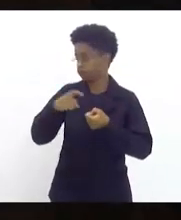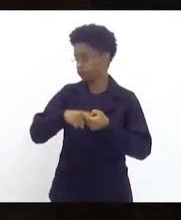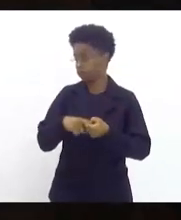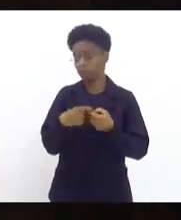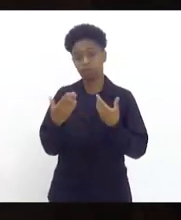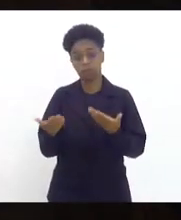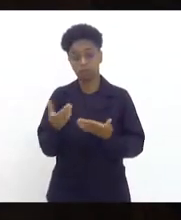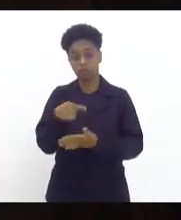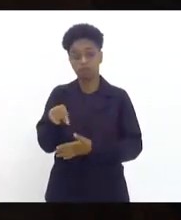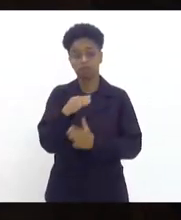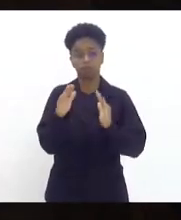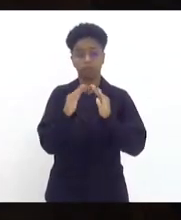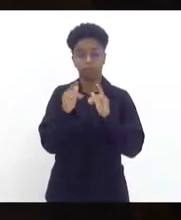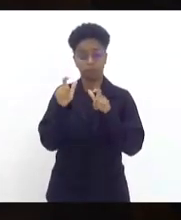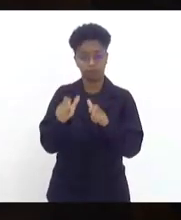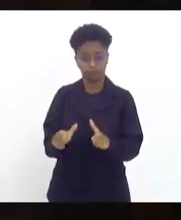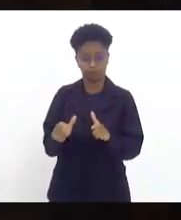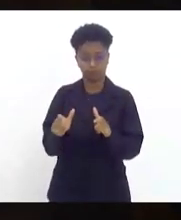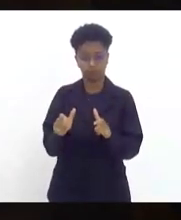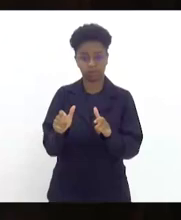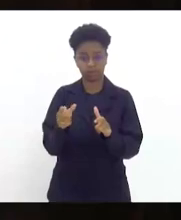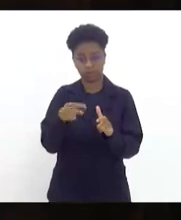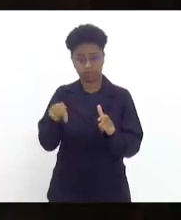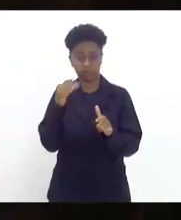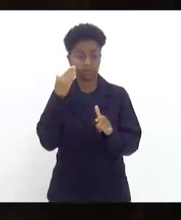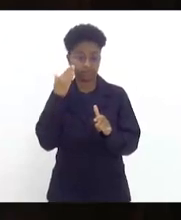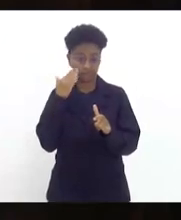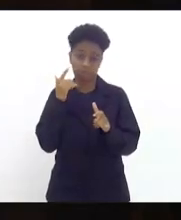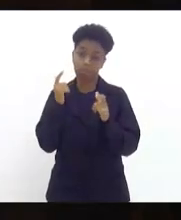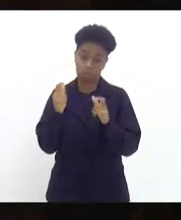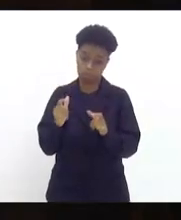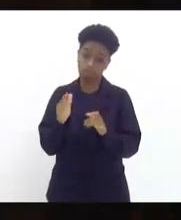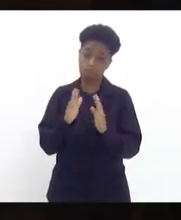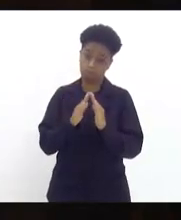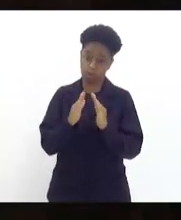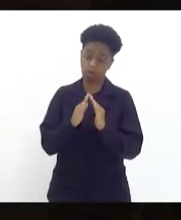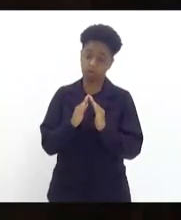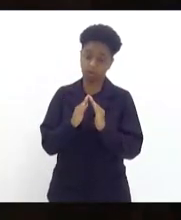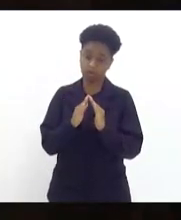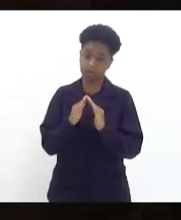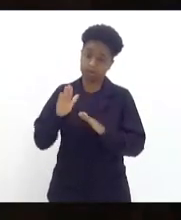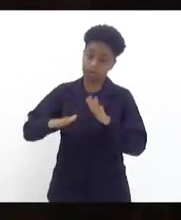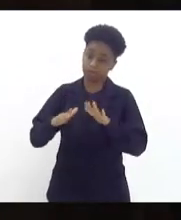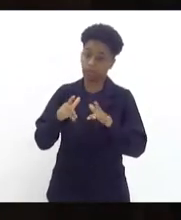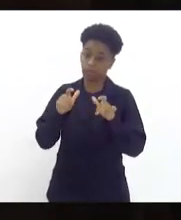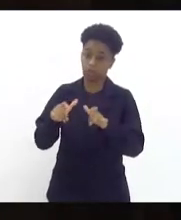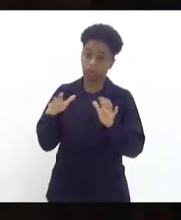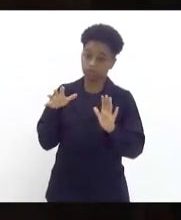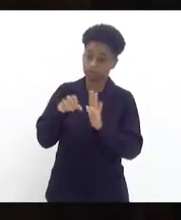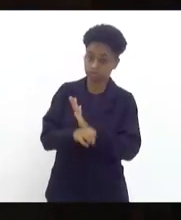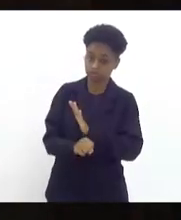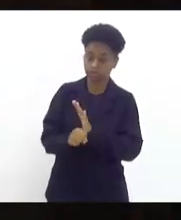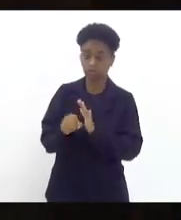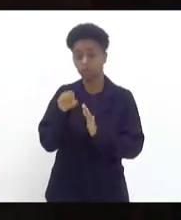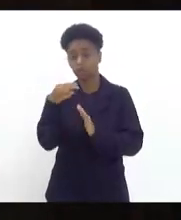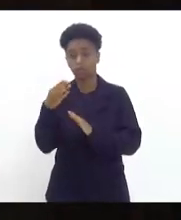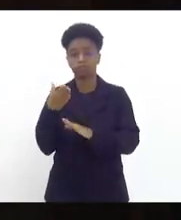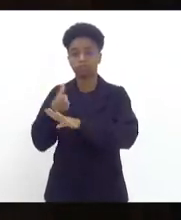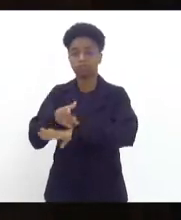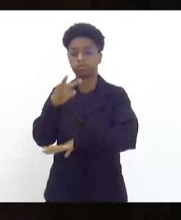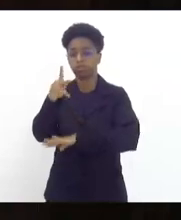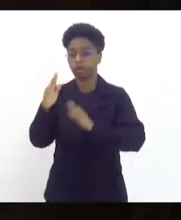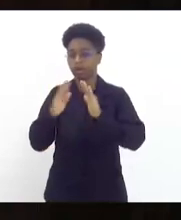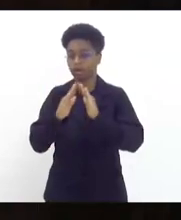mora num lugar eles sabem onde você mora dependendo do lugar que você é assaltado ou que eles invadem a tua casa